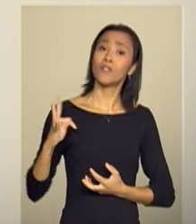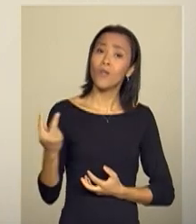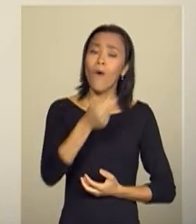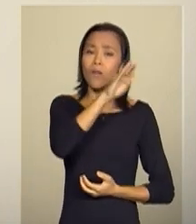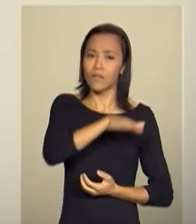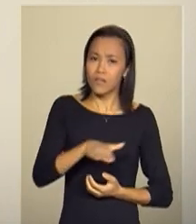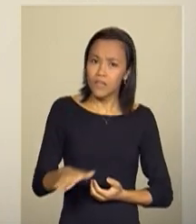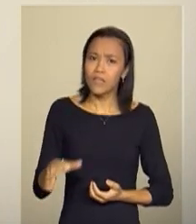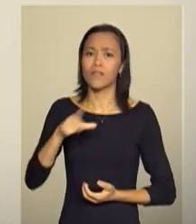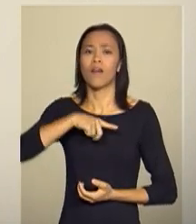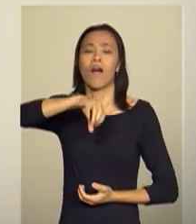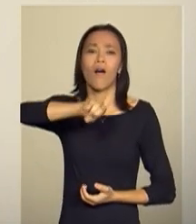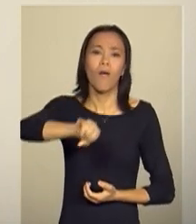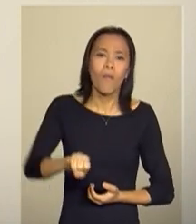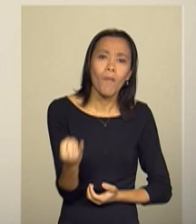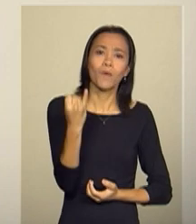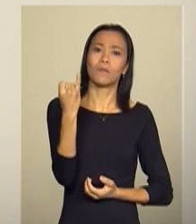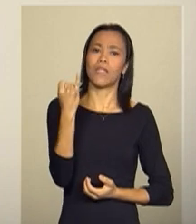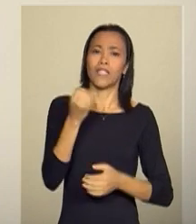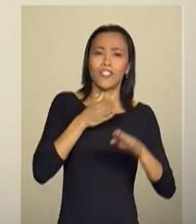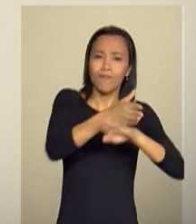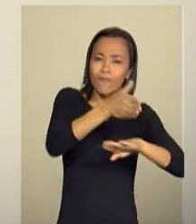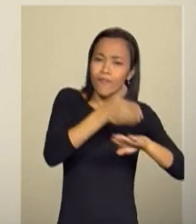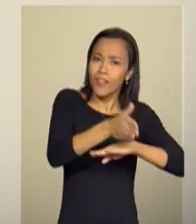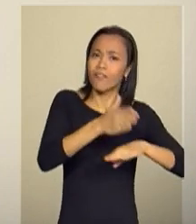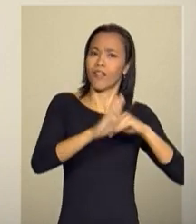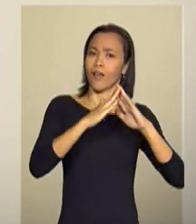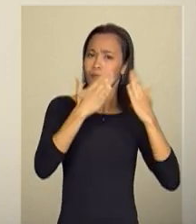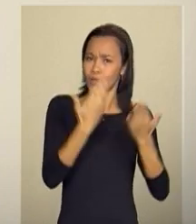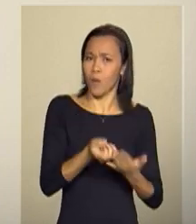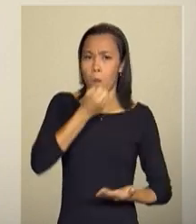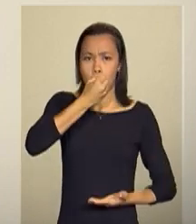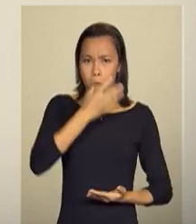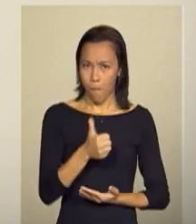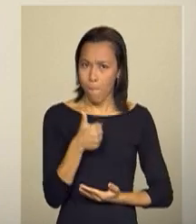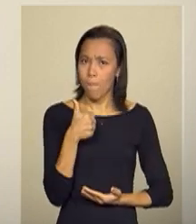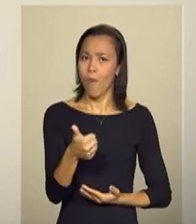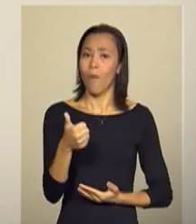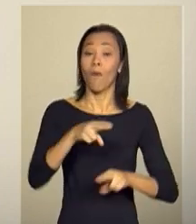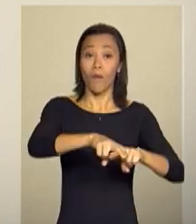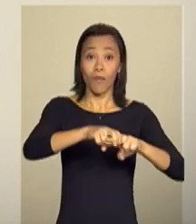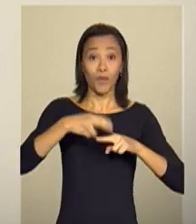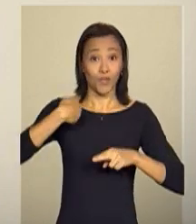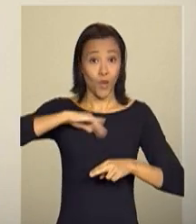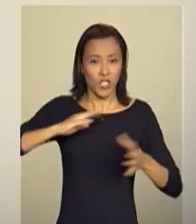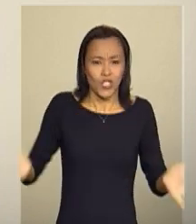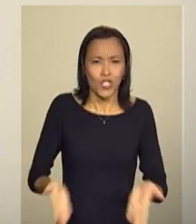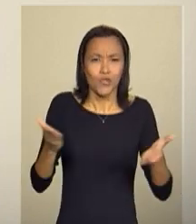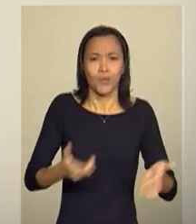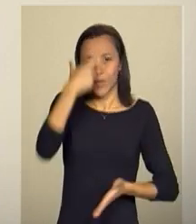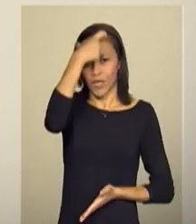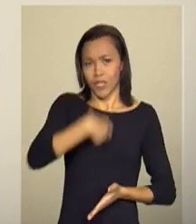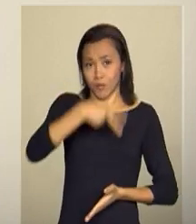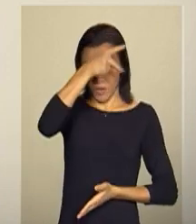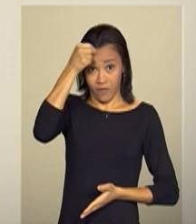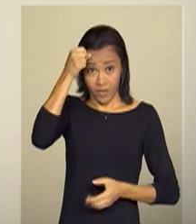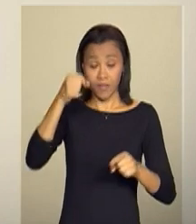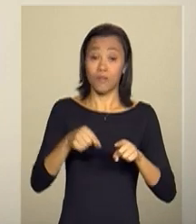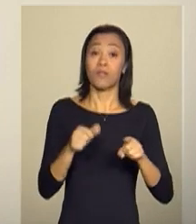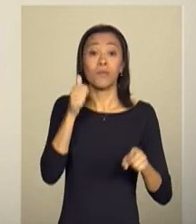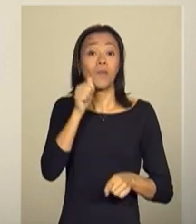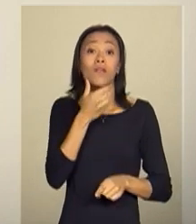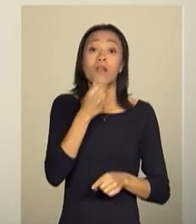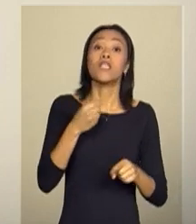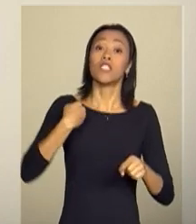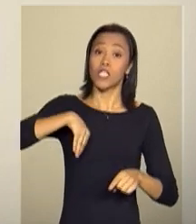crianças ten a oportunidade de frequentar uma boa escola por isso estamos estimulando os prefeitos e as prefeitas das